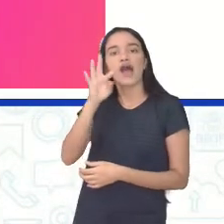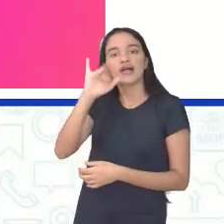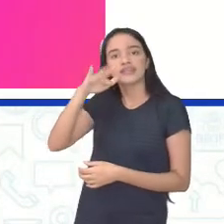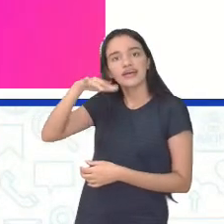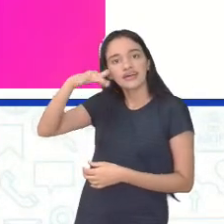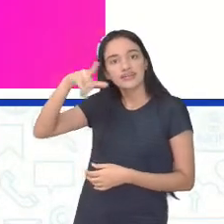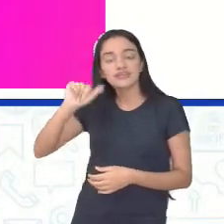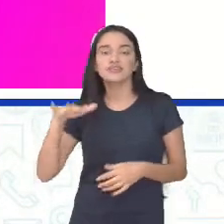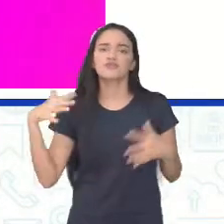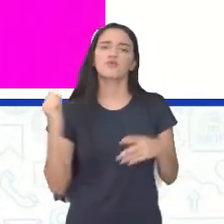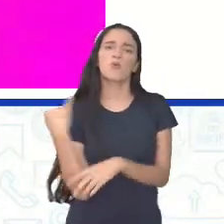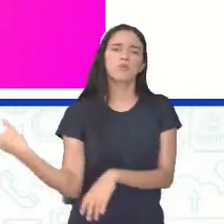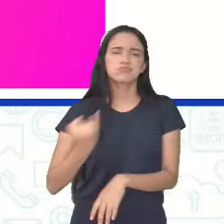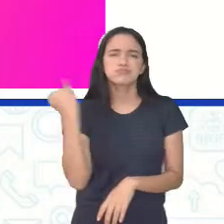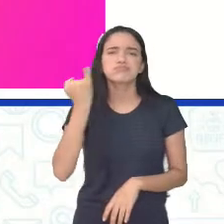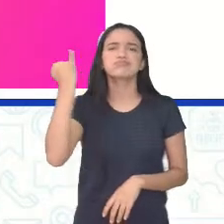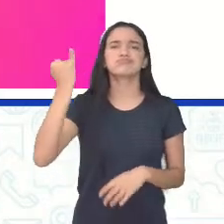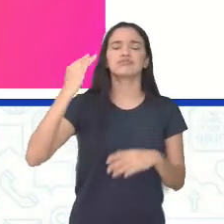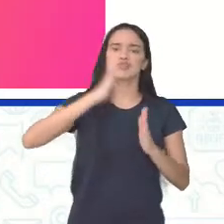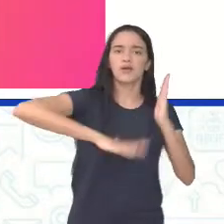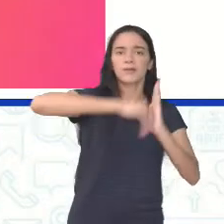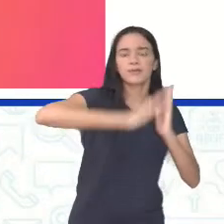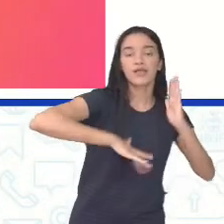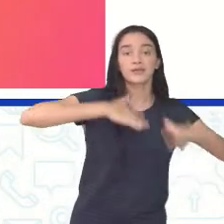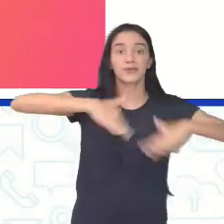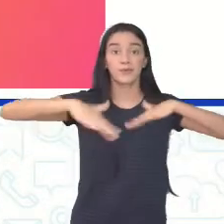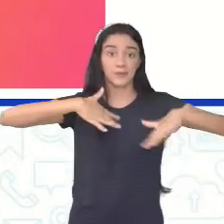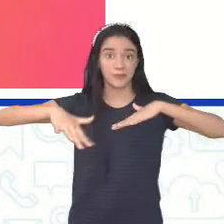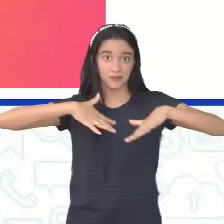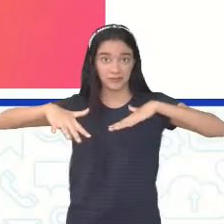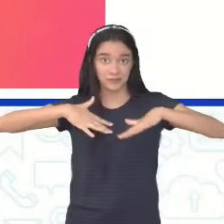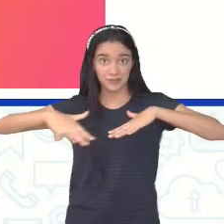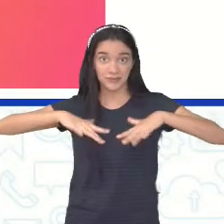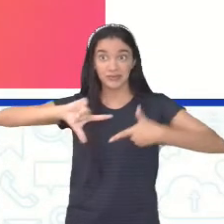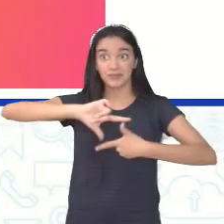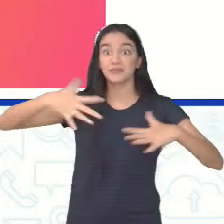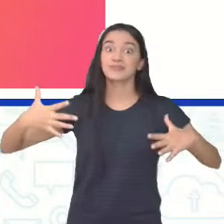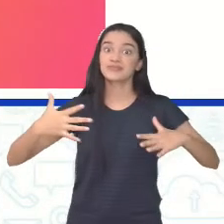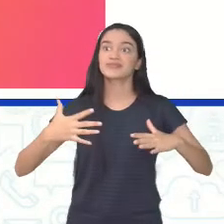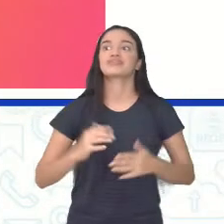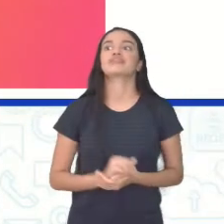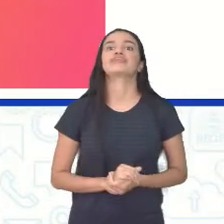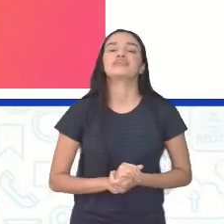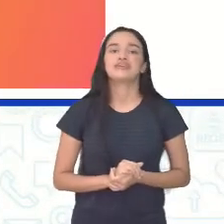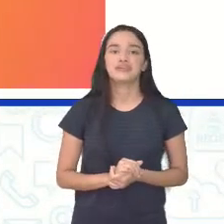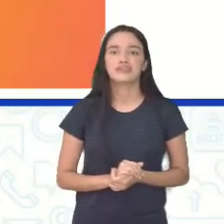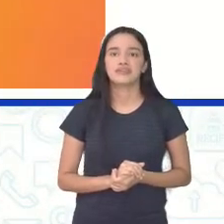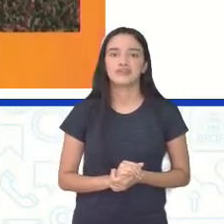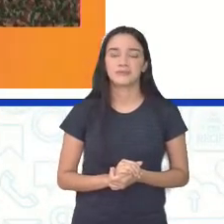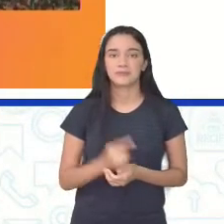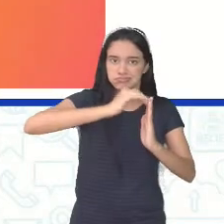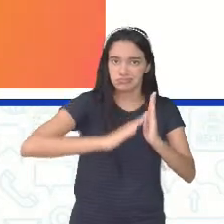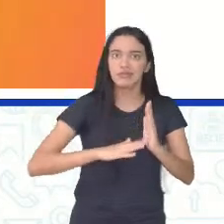né, também faz muitos autorretratos, e muitos outros grandes fotógrafos